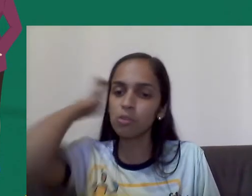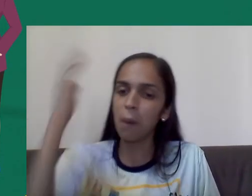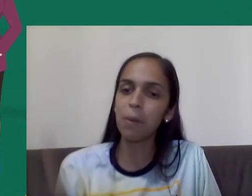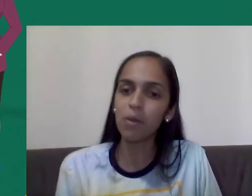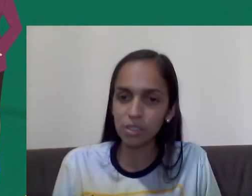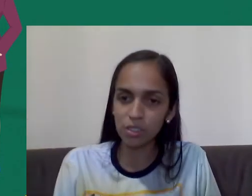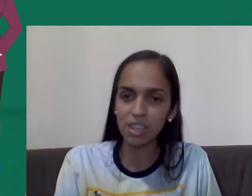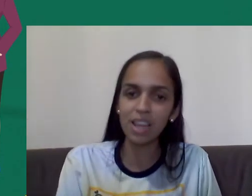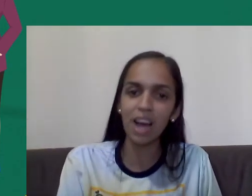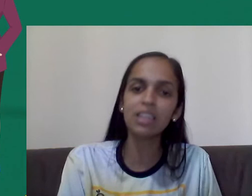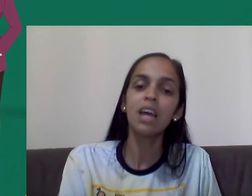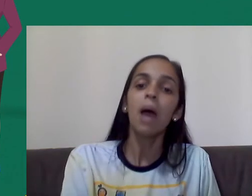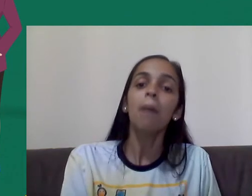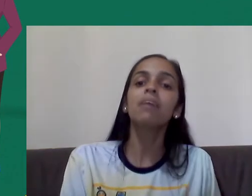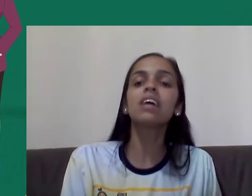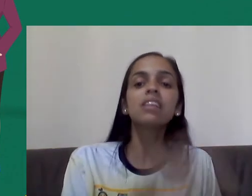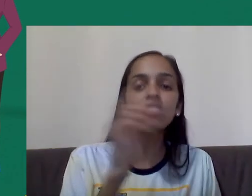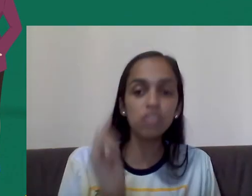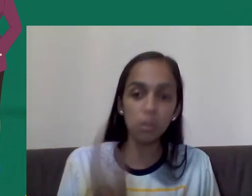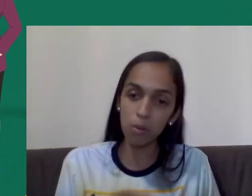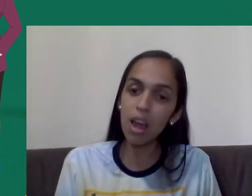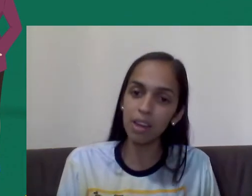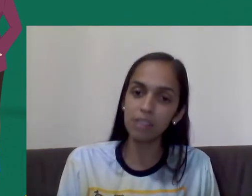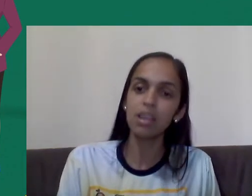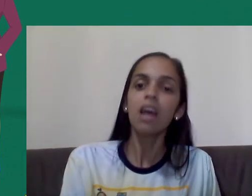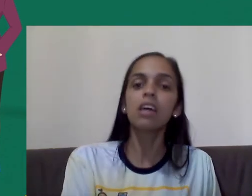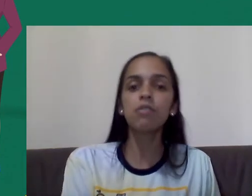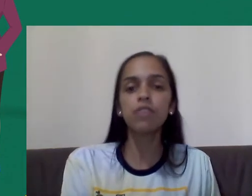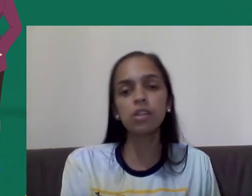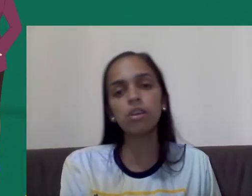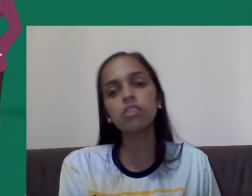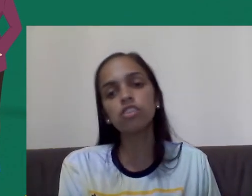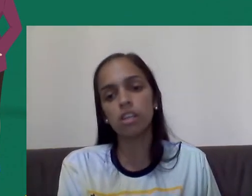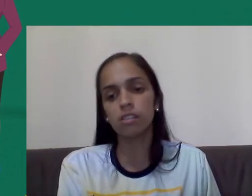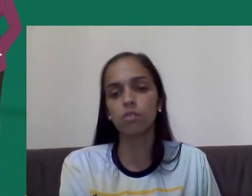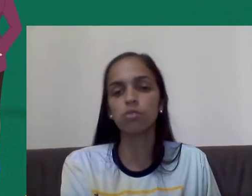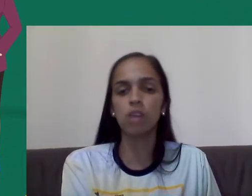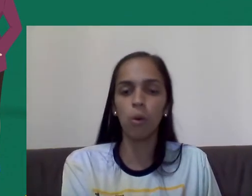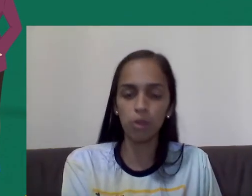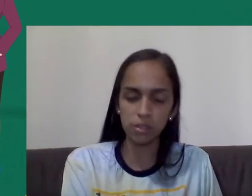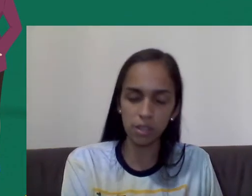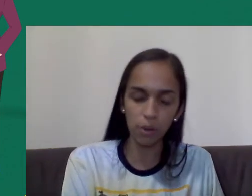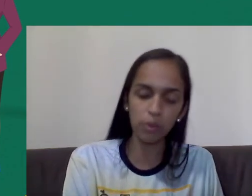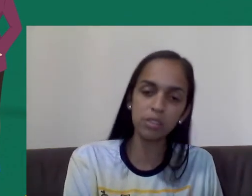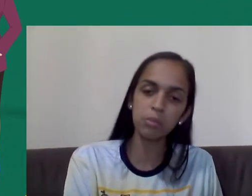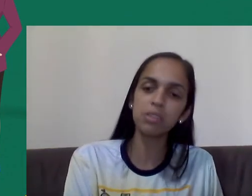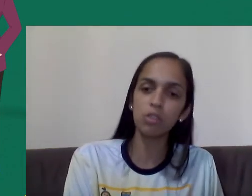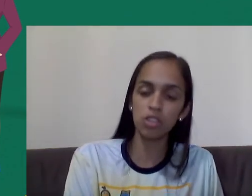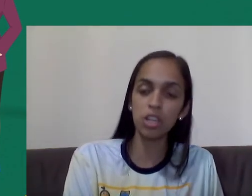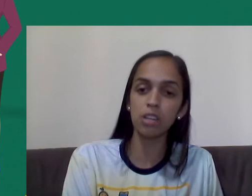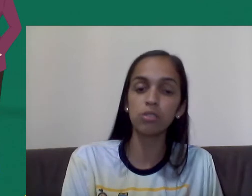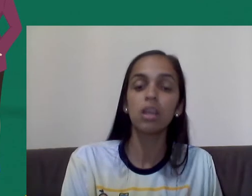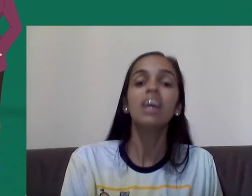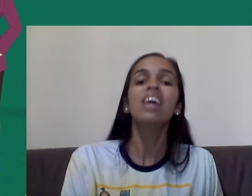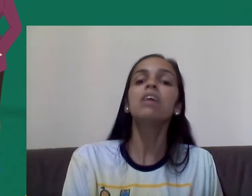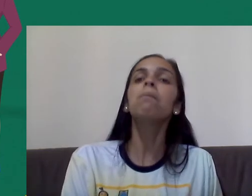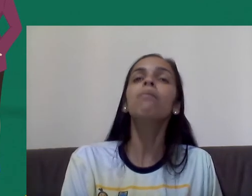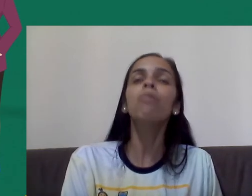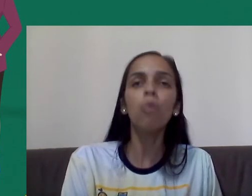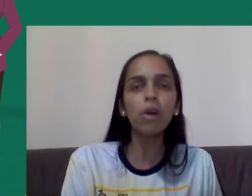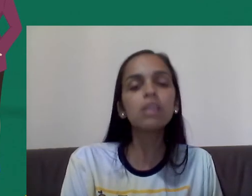nosso papel na sociedade. Mas ainda existem mulheres que enfrentam resistências ao reconhecimento de seus direitos.